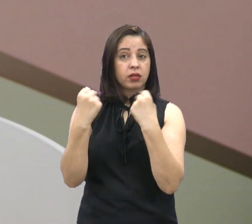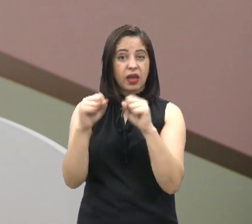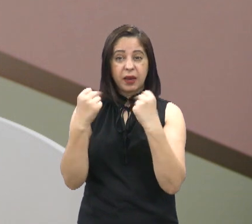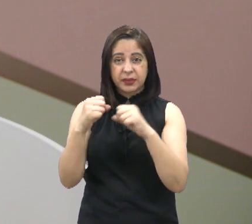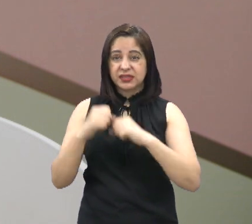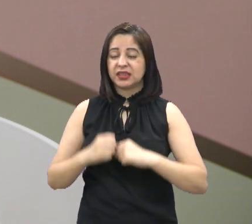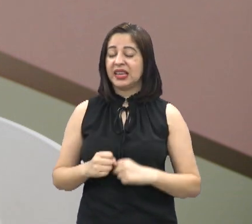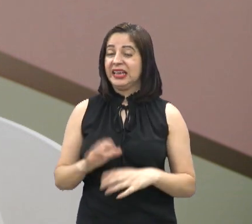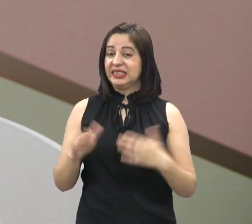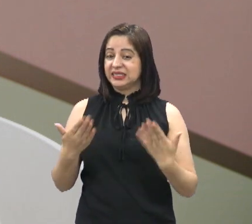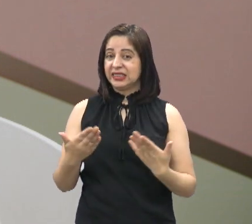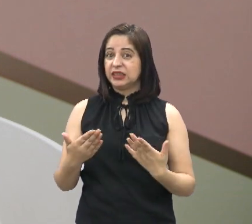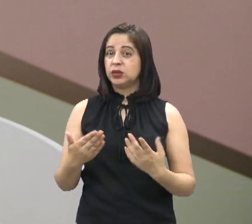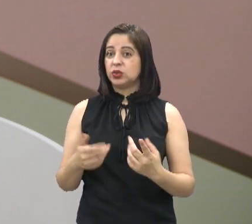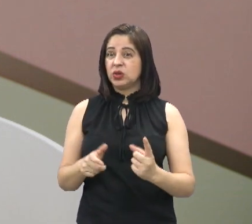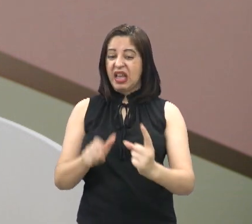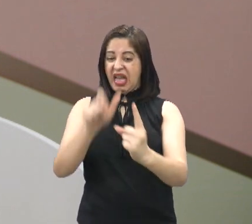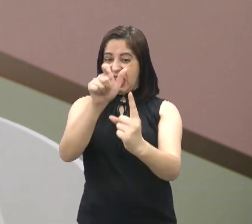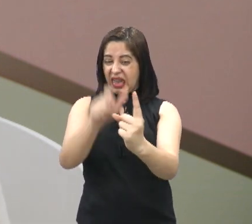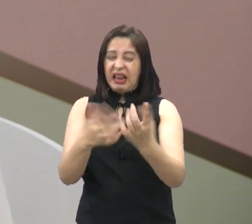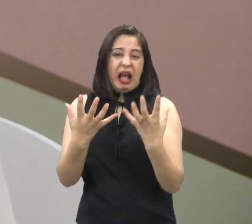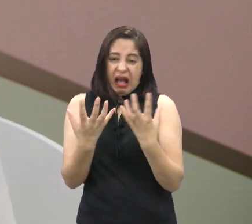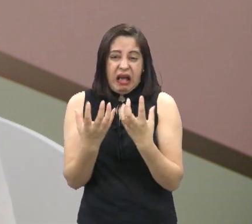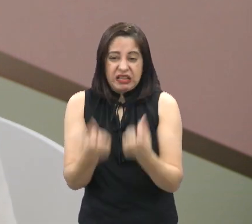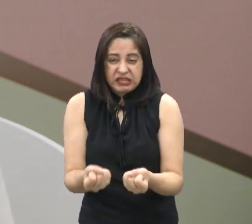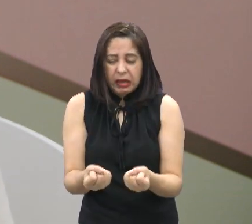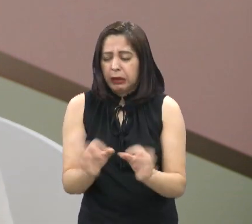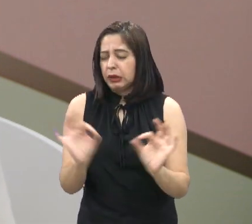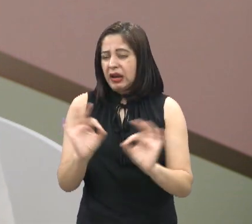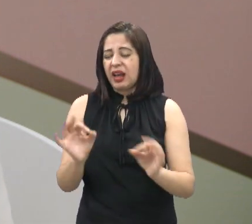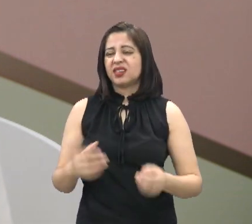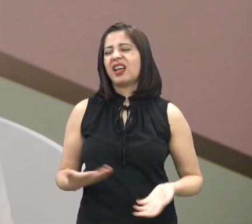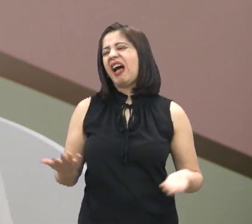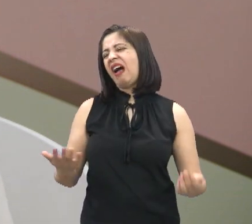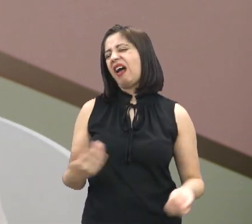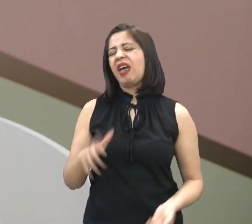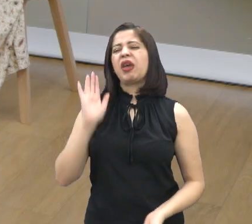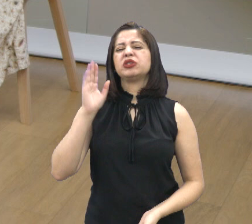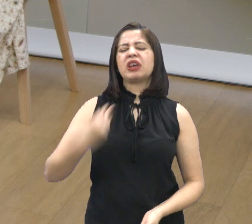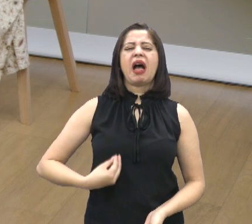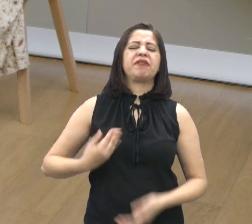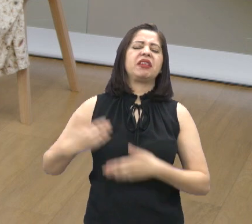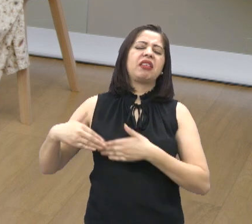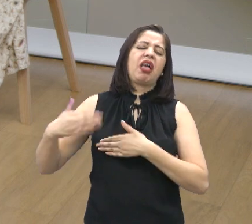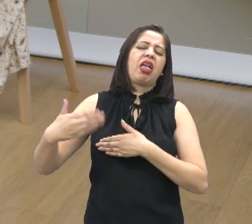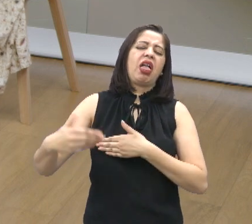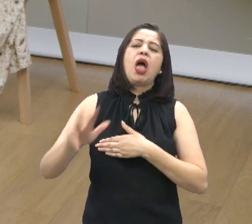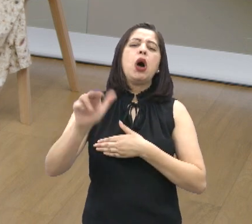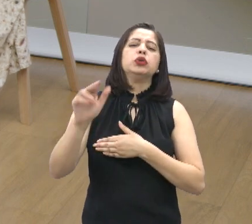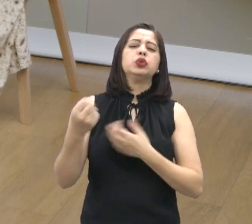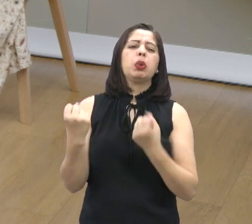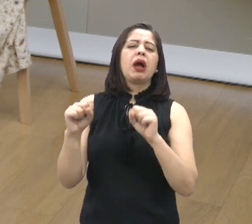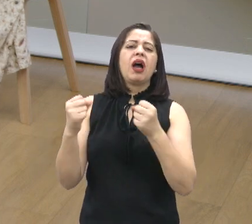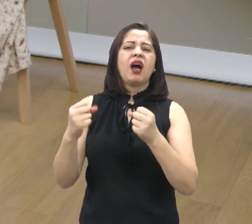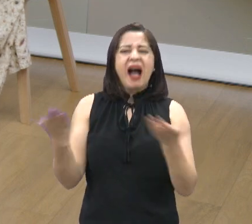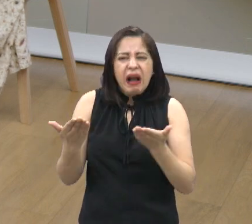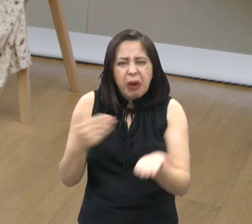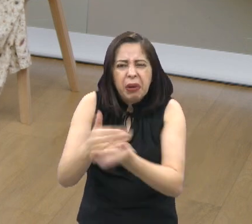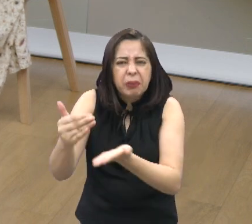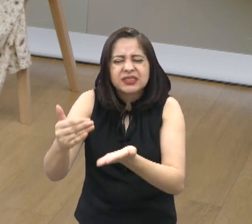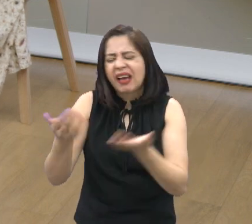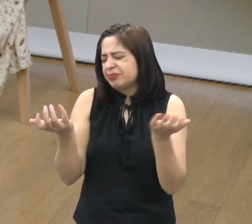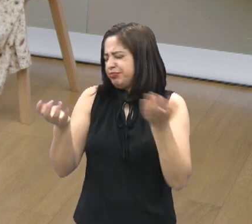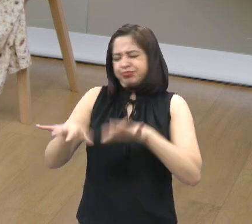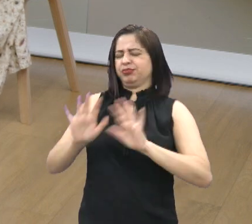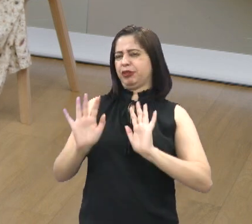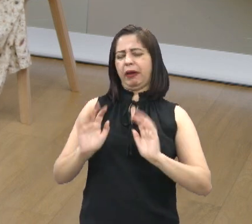gente convencer a importância, né? E falar, eu nunca fiz, vou começar agora. Olha só, que agora exemplo, você já né? tem um exemplo para passar para eles, com